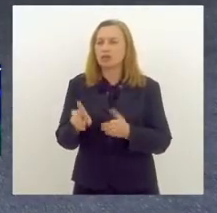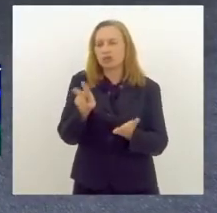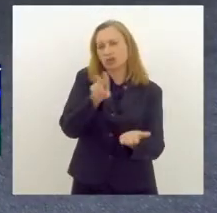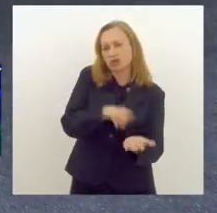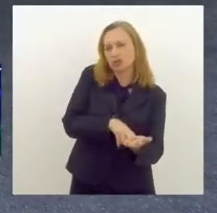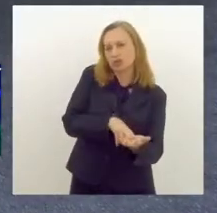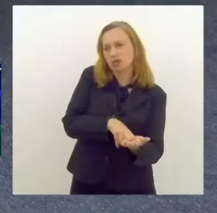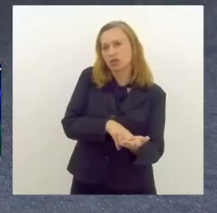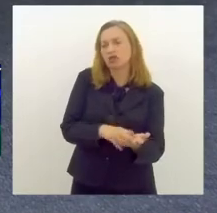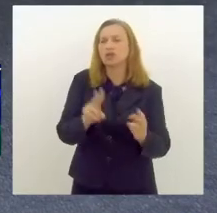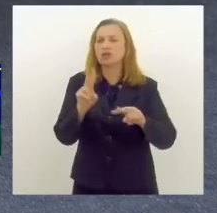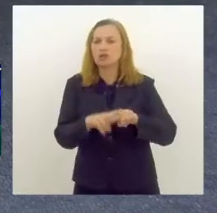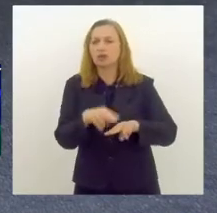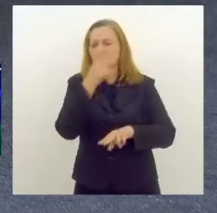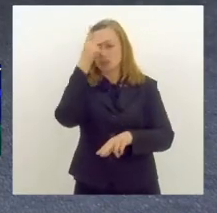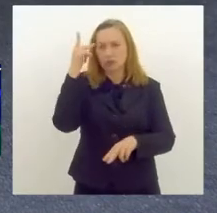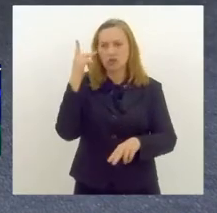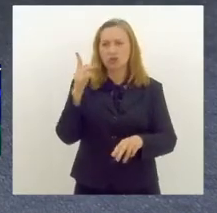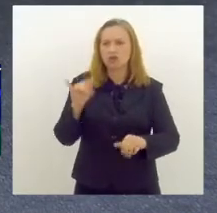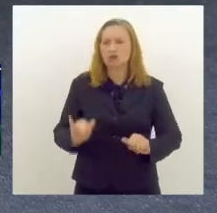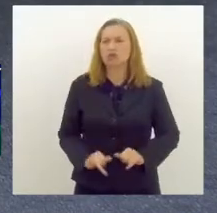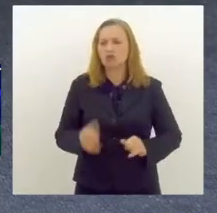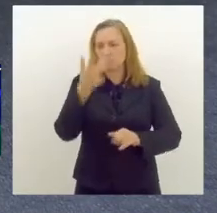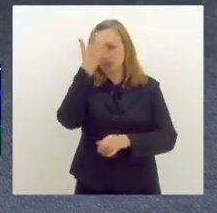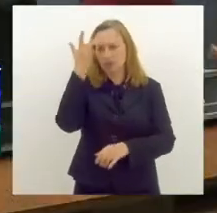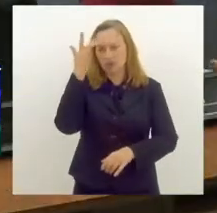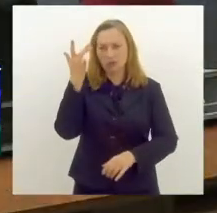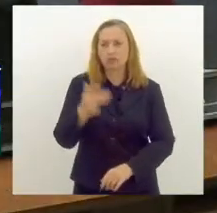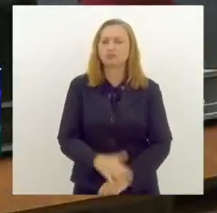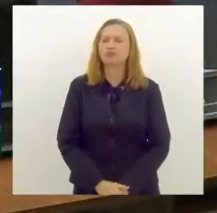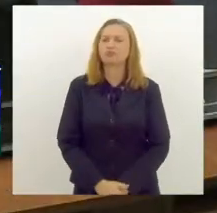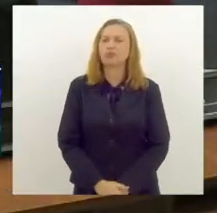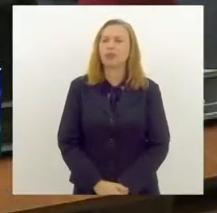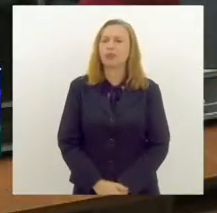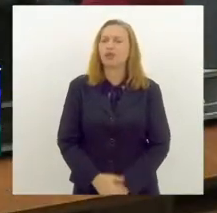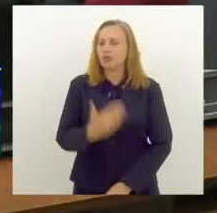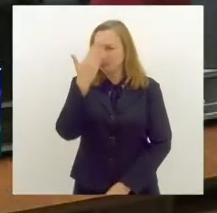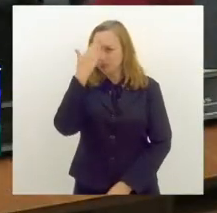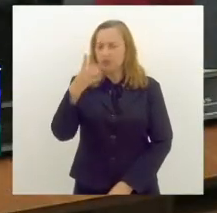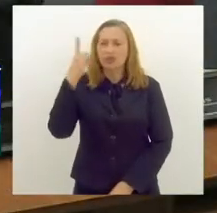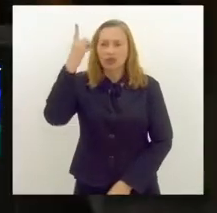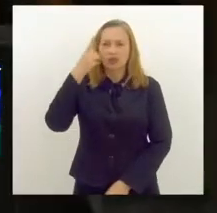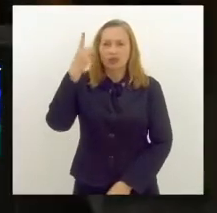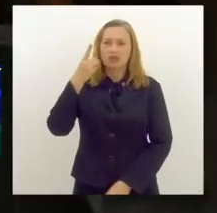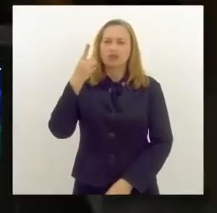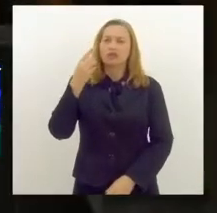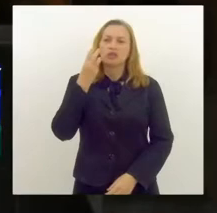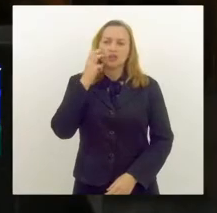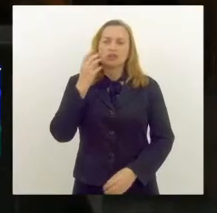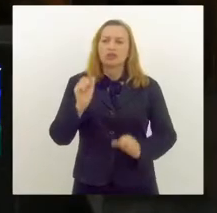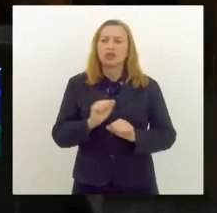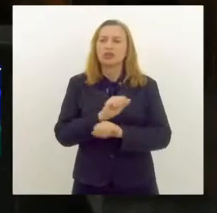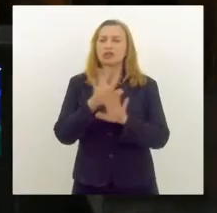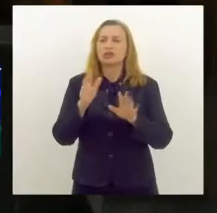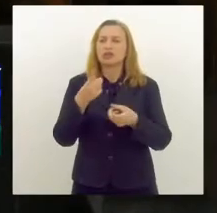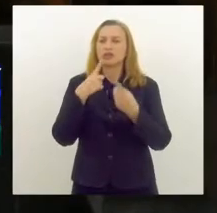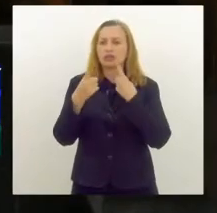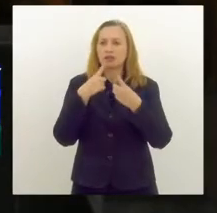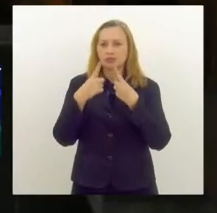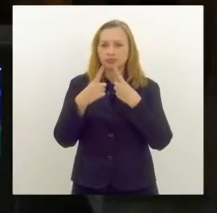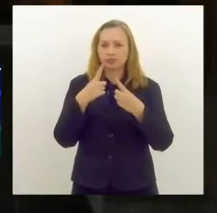do aprisionamento de pessoas em situação de sofrimento mental. Obrigado, deputado Valdec. Então, sendo claro, até para dialogar com os